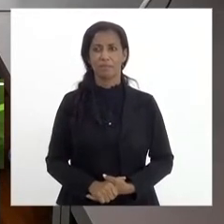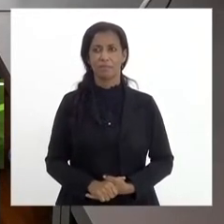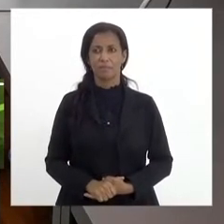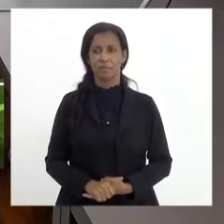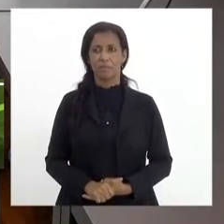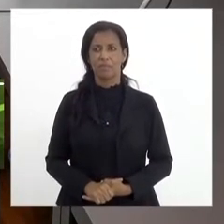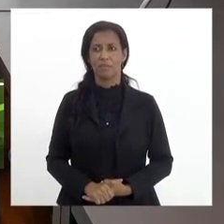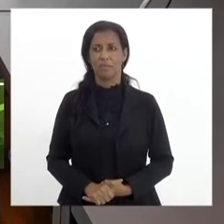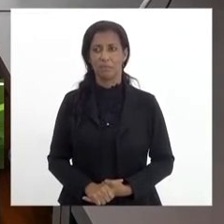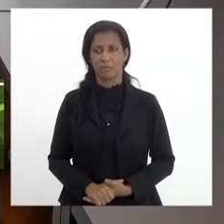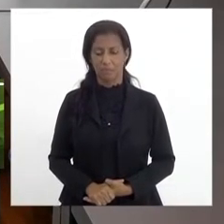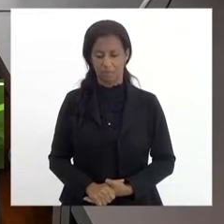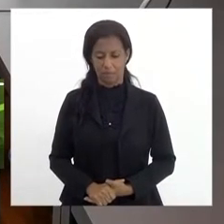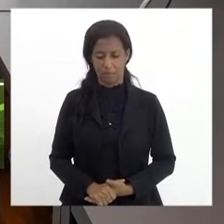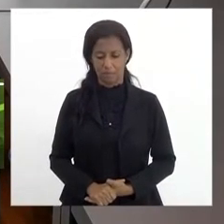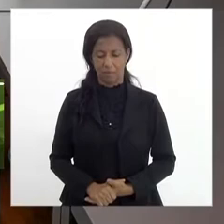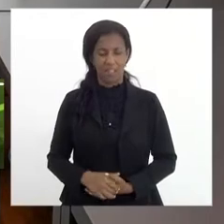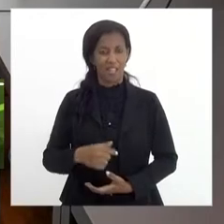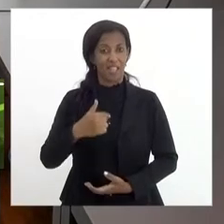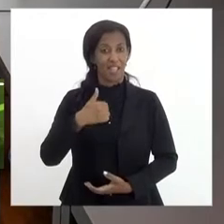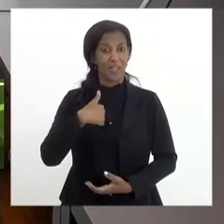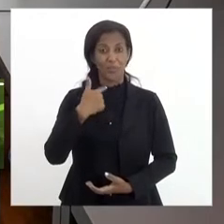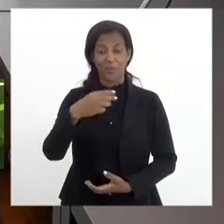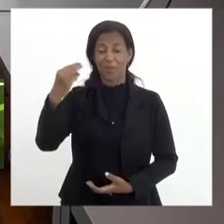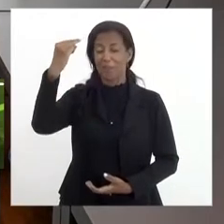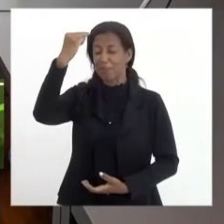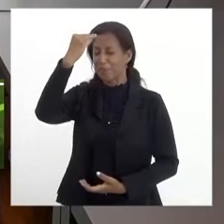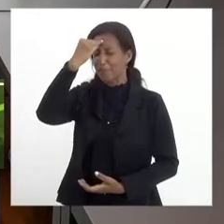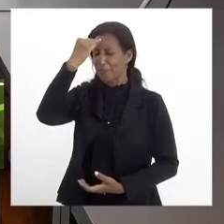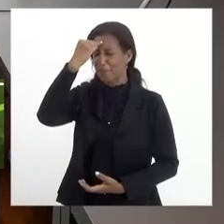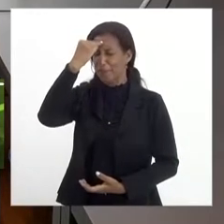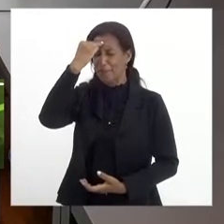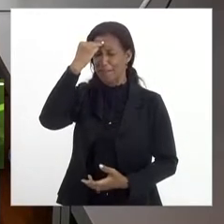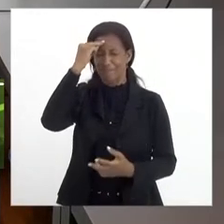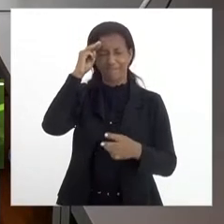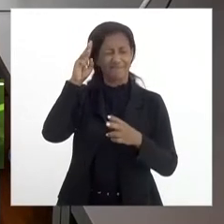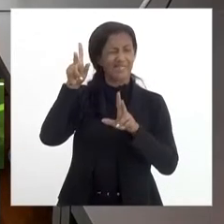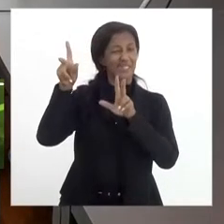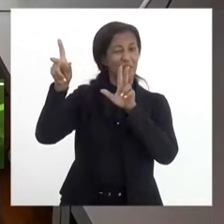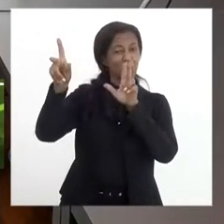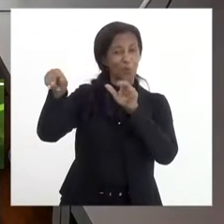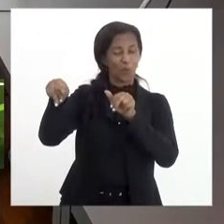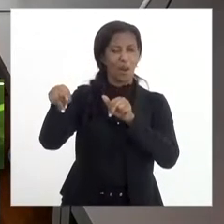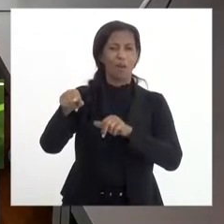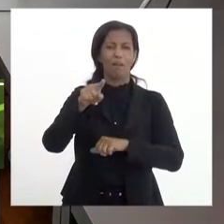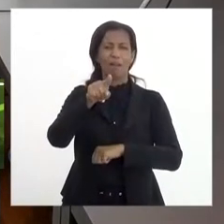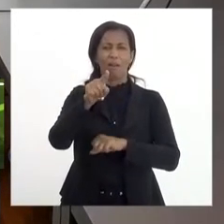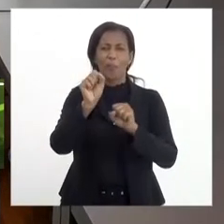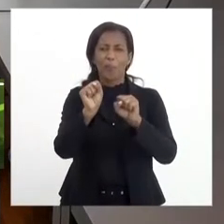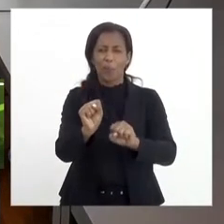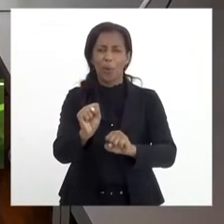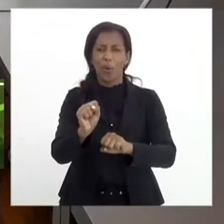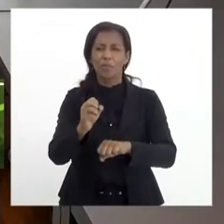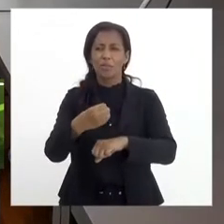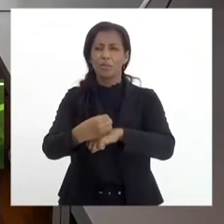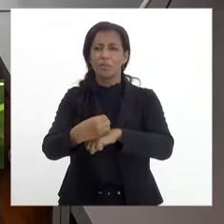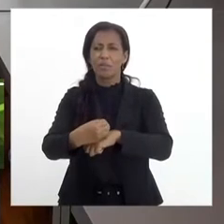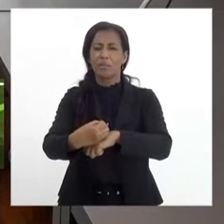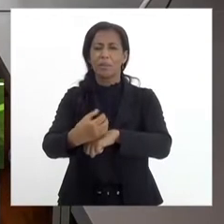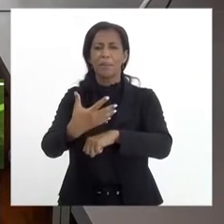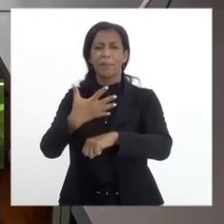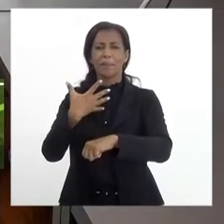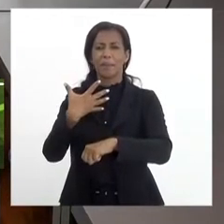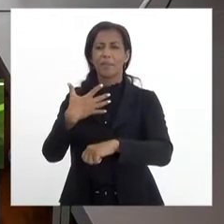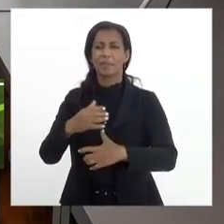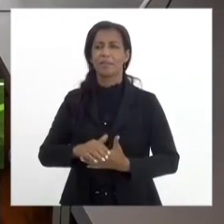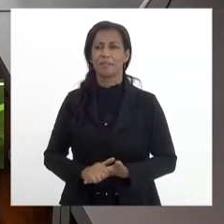eu não tenho a memória que Vossa Excelência tem, que, aliás, é brilhante, mas se Vossa Excelência puder mandar uma